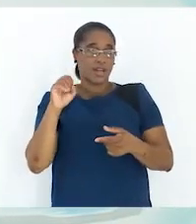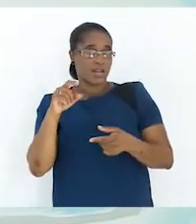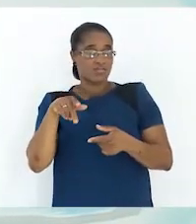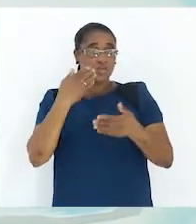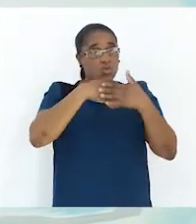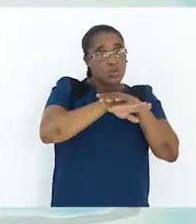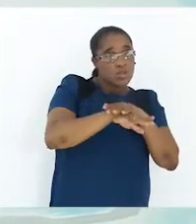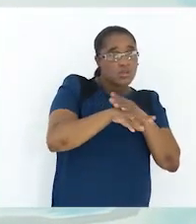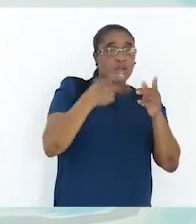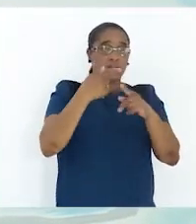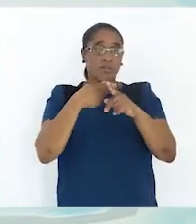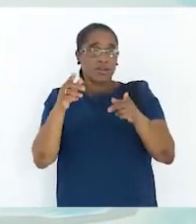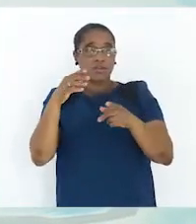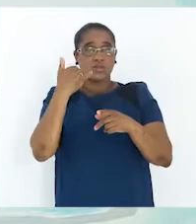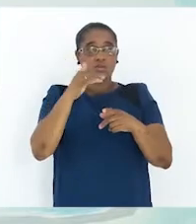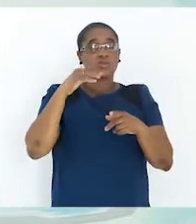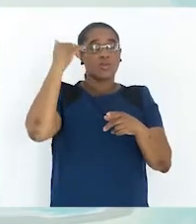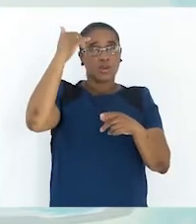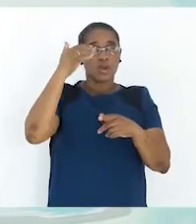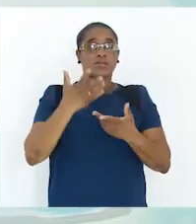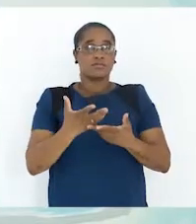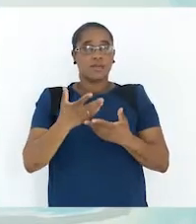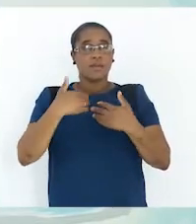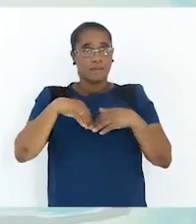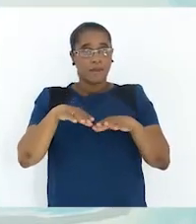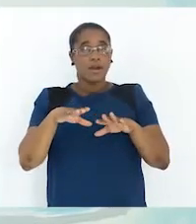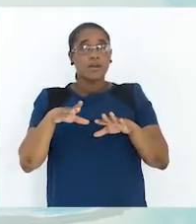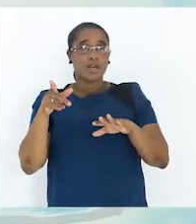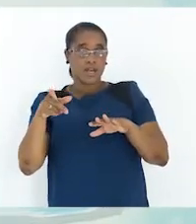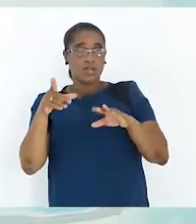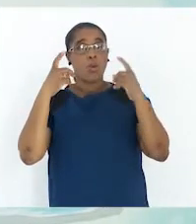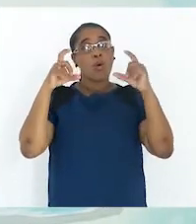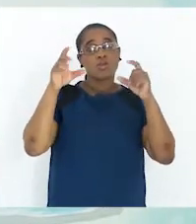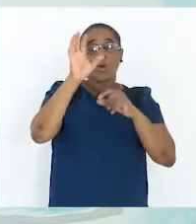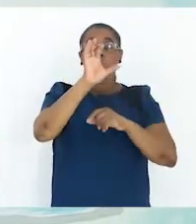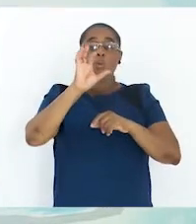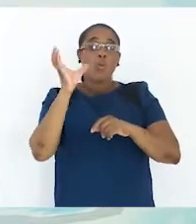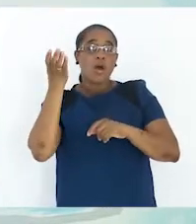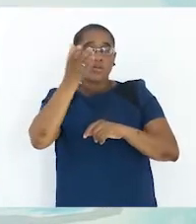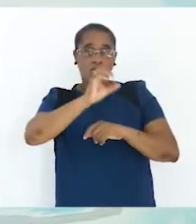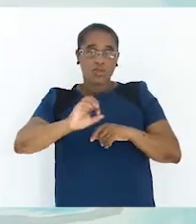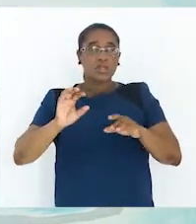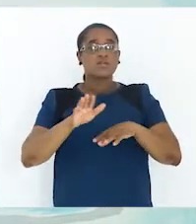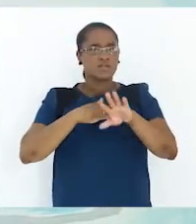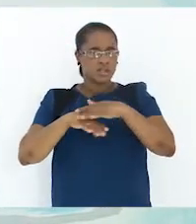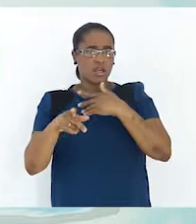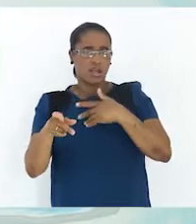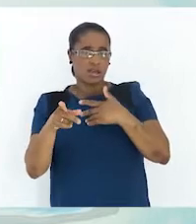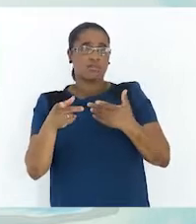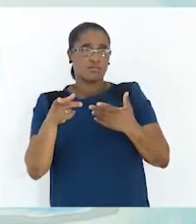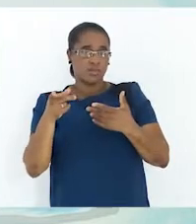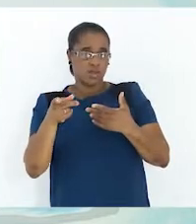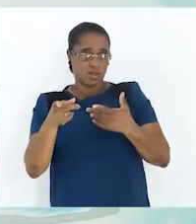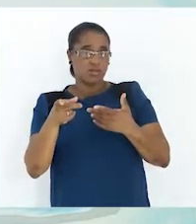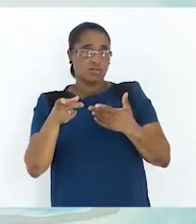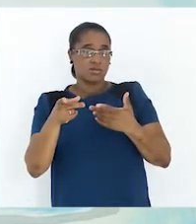a diferença de 2 quadrados. Mas mais, essa equação, quando vocês desenvolverem esse